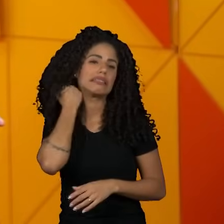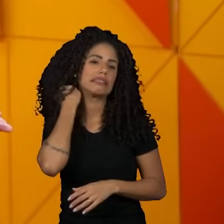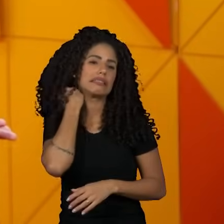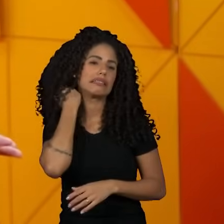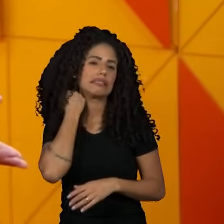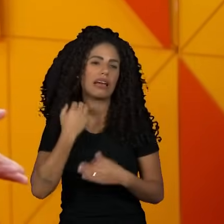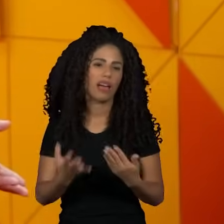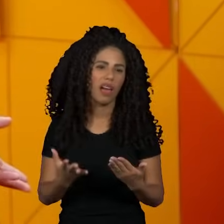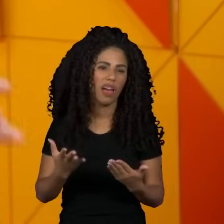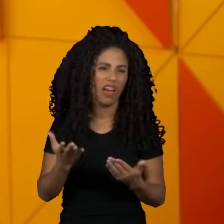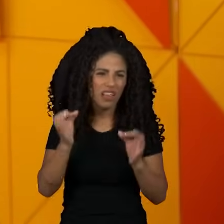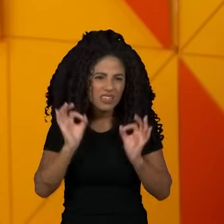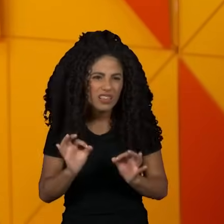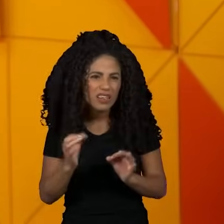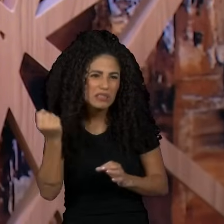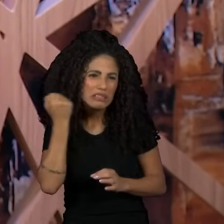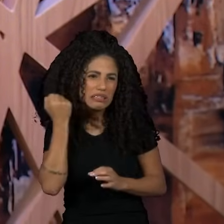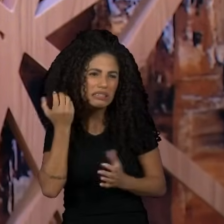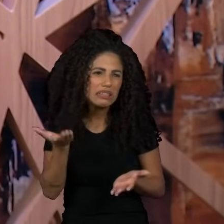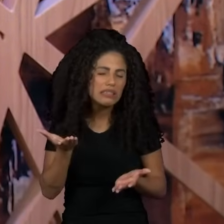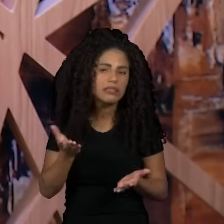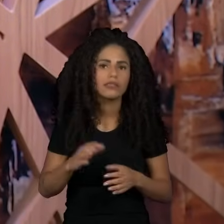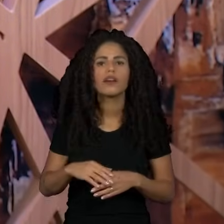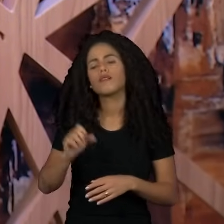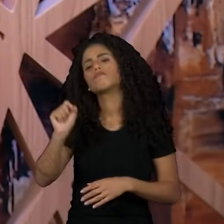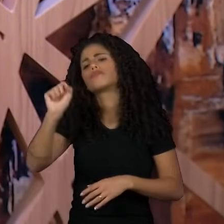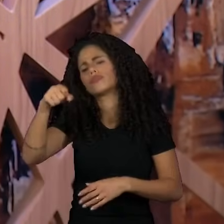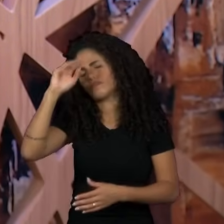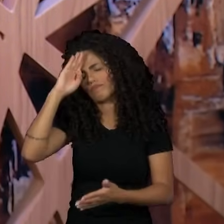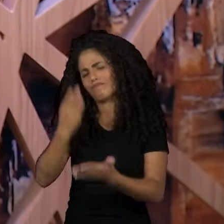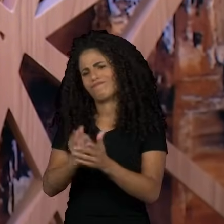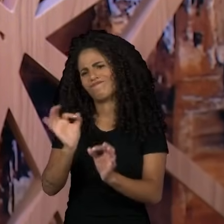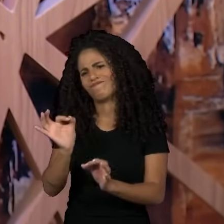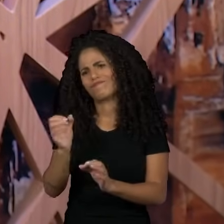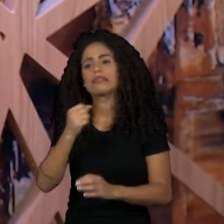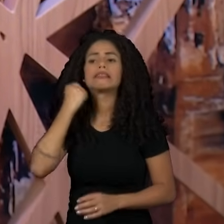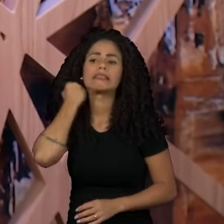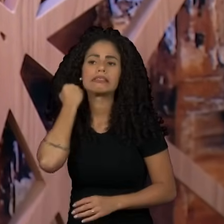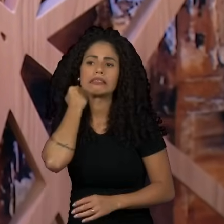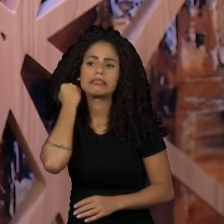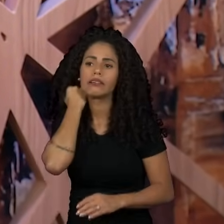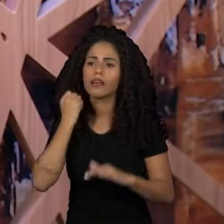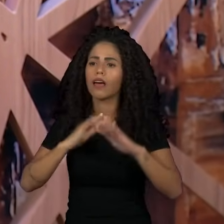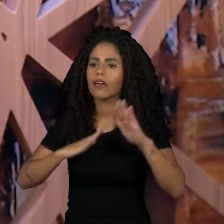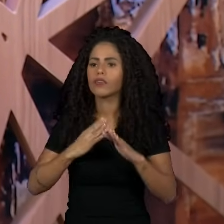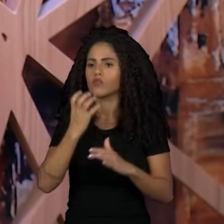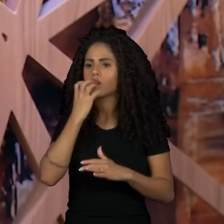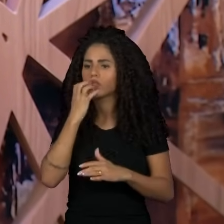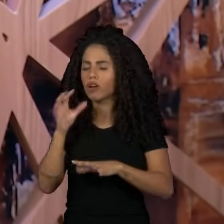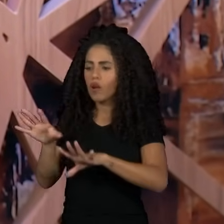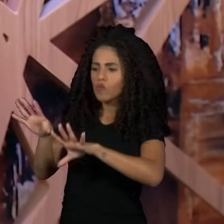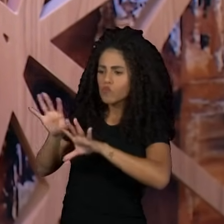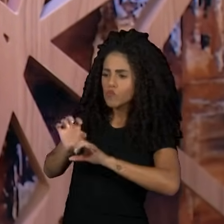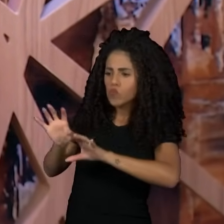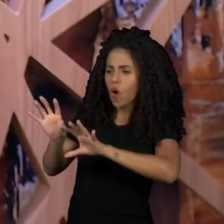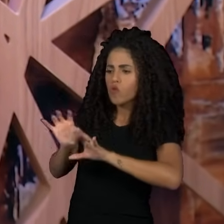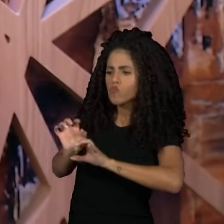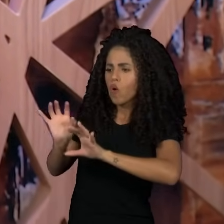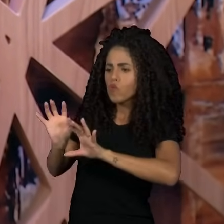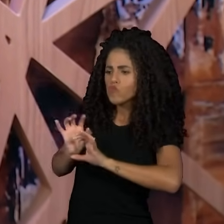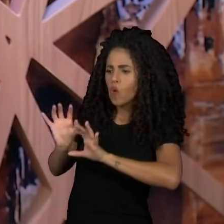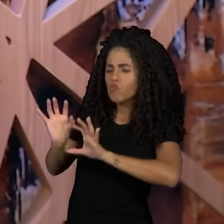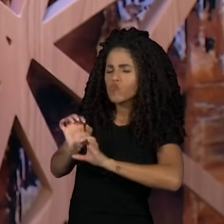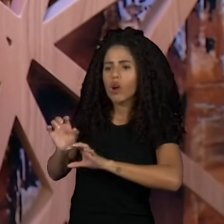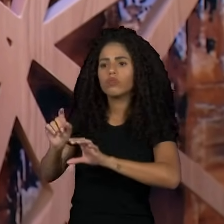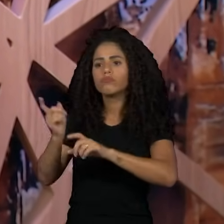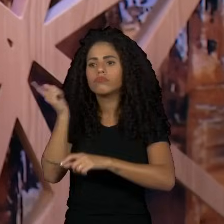Renan? Estressante pode ser a palavra? Sim, com certeza, porque querendo ou não, o animal ele acaba absorvendo muito da energia da pessoa, né? Até como ela